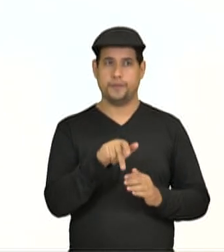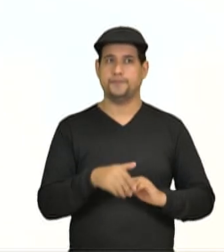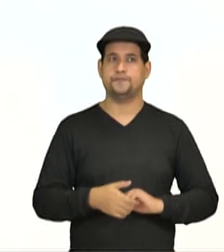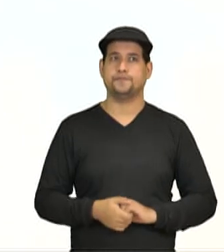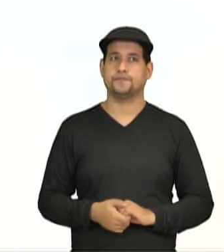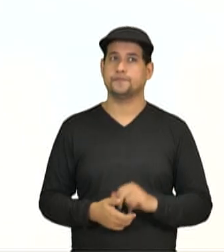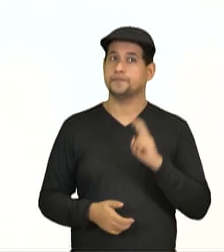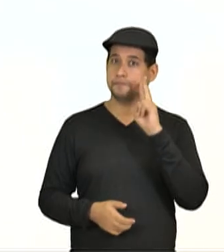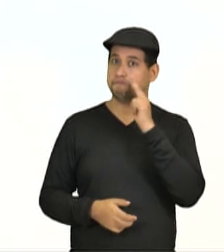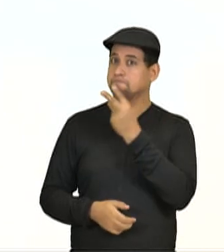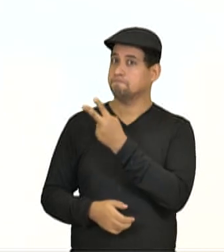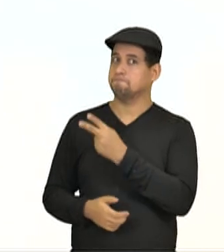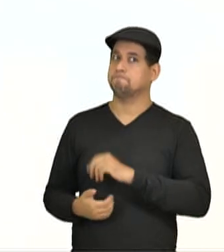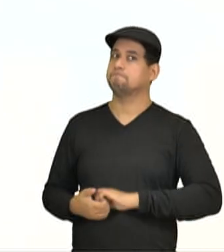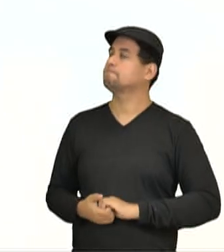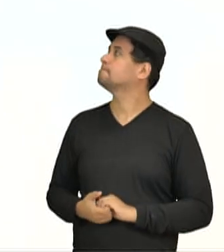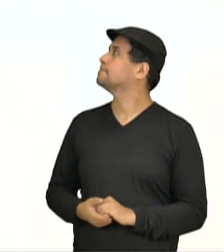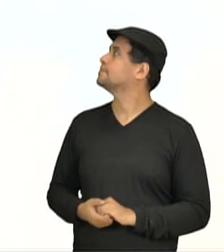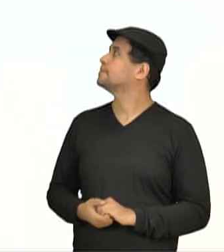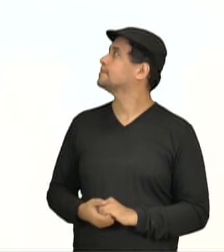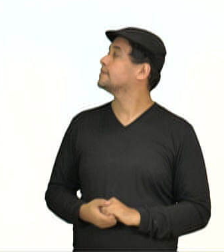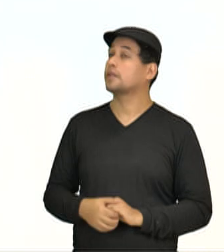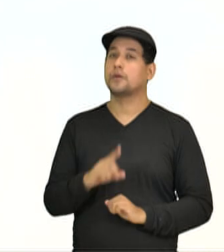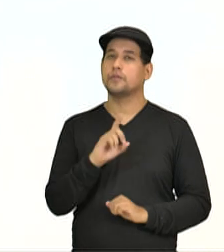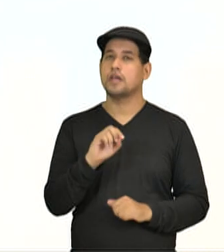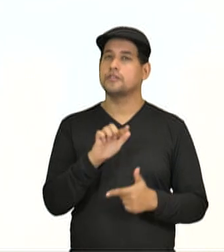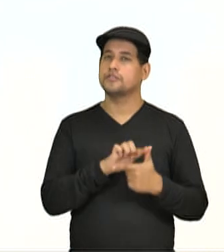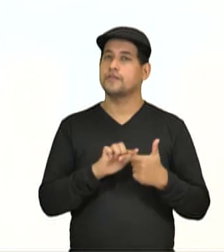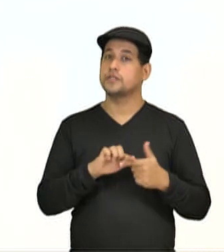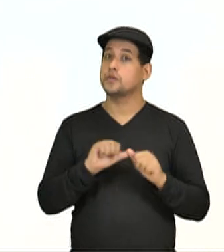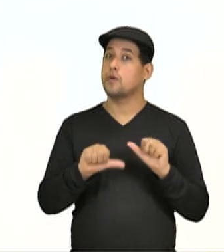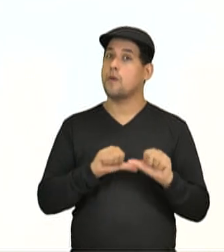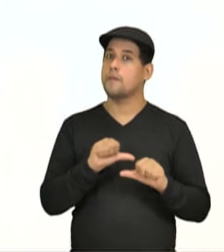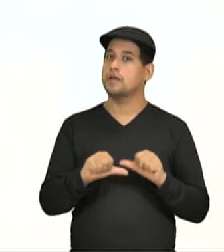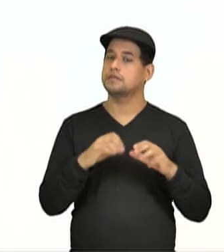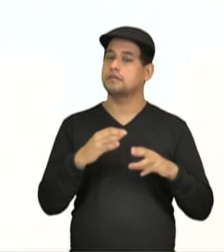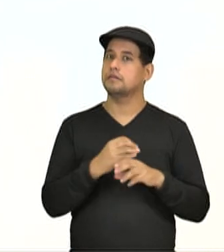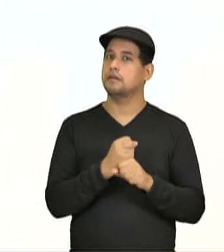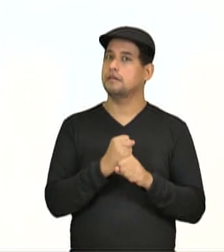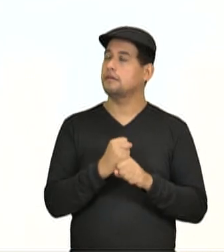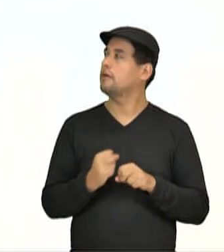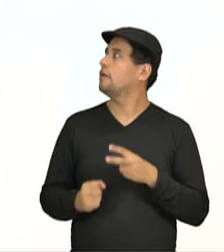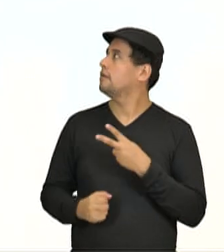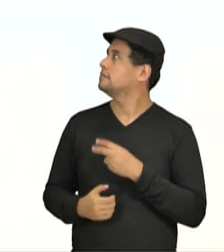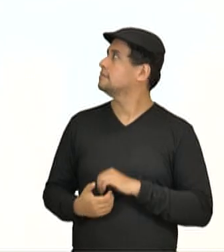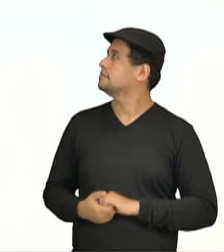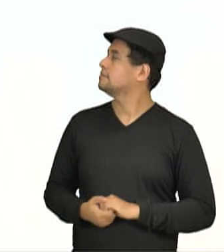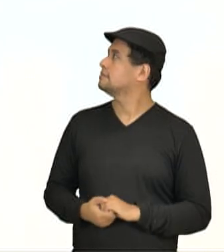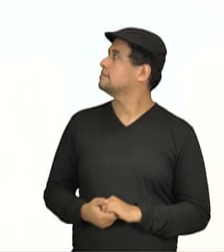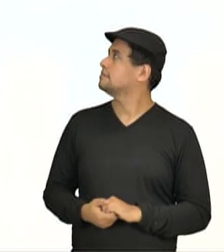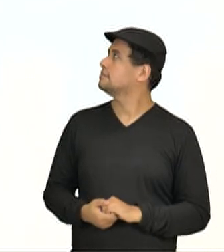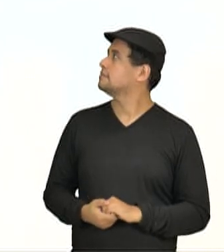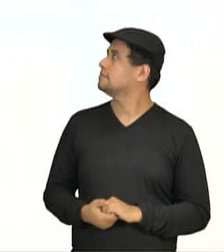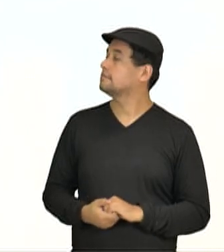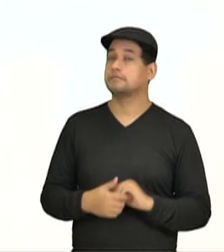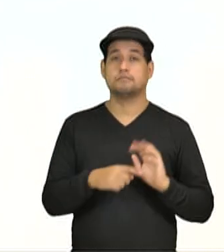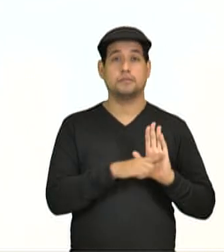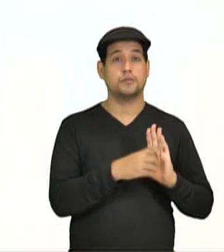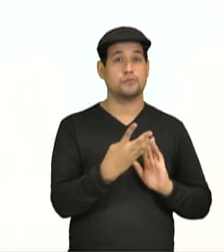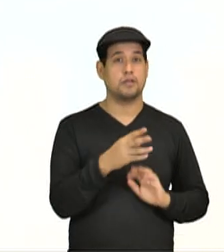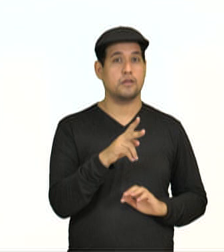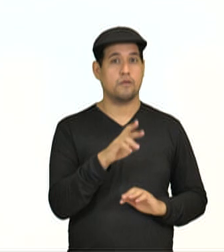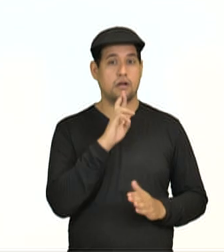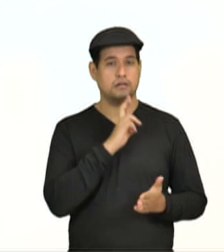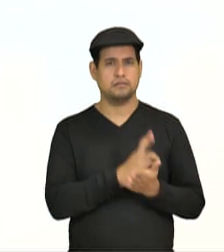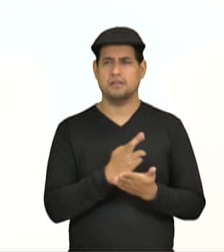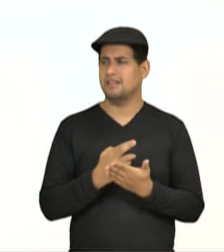bom? Aí, esse 10 que está multiplicando, dividindo, eu passo multiplicando. Então, vai ficar menos 4 igual a isso aqui.